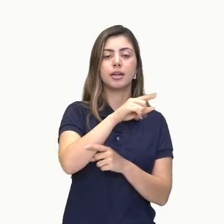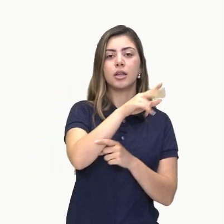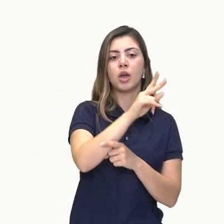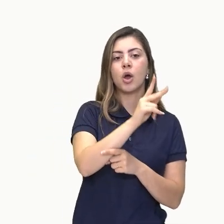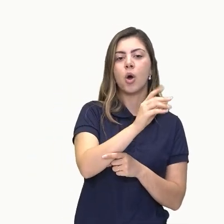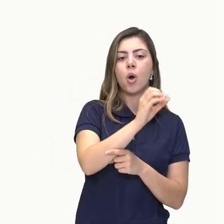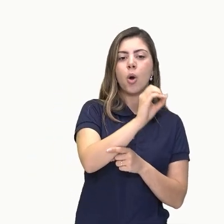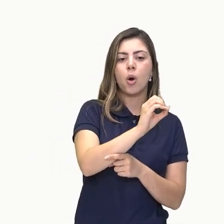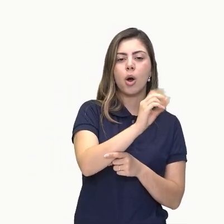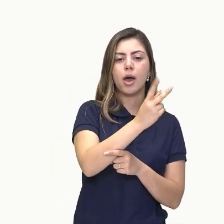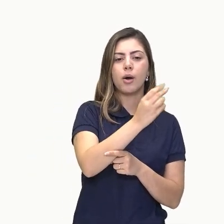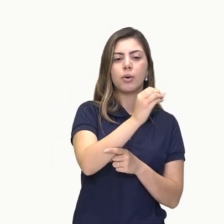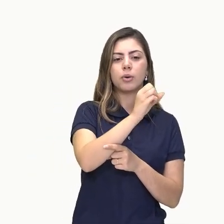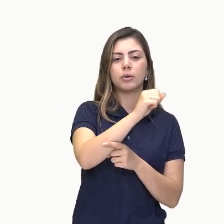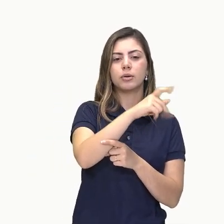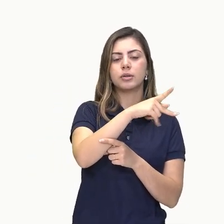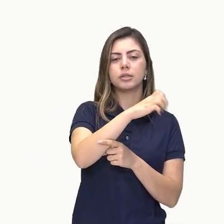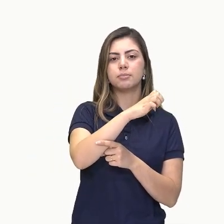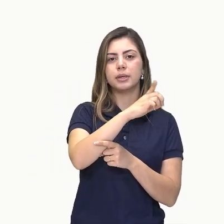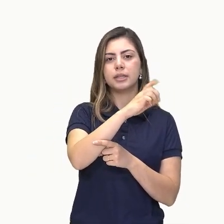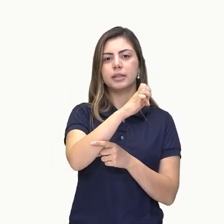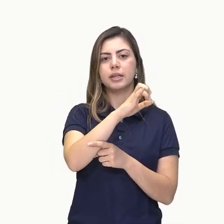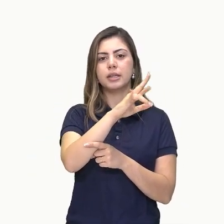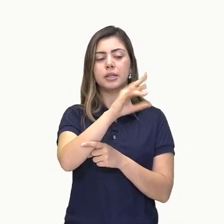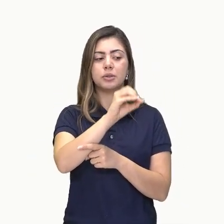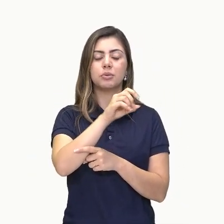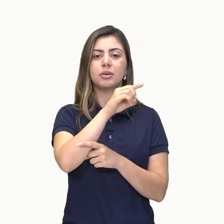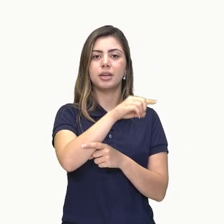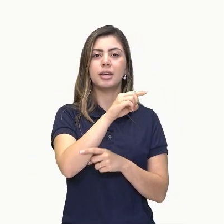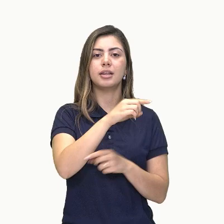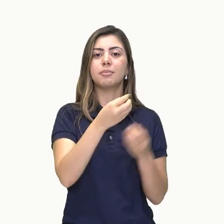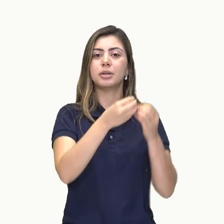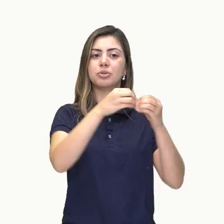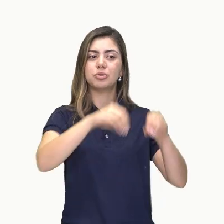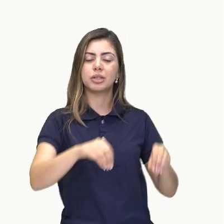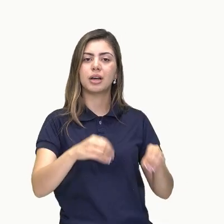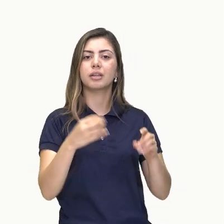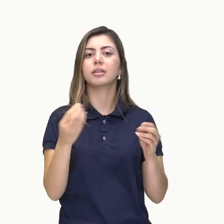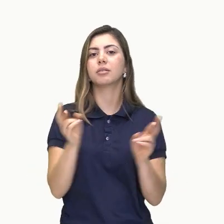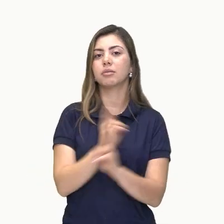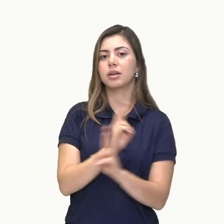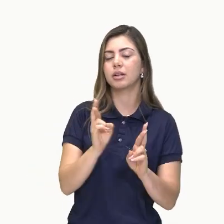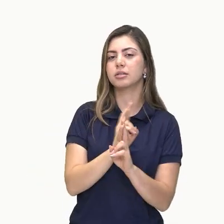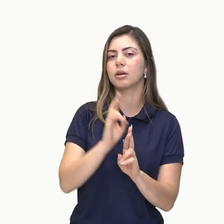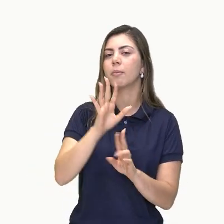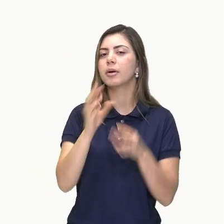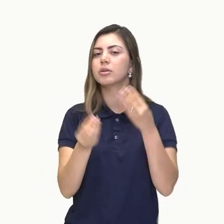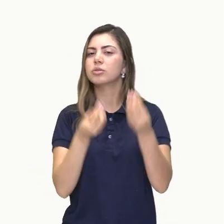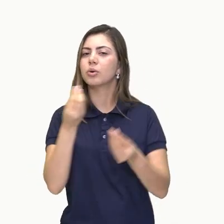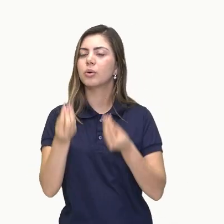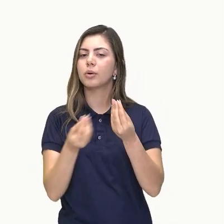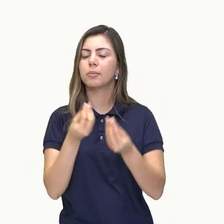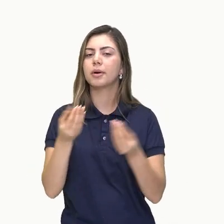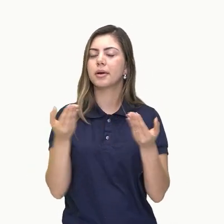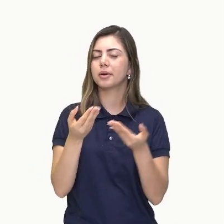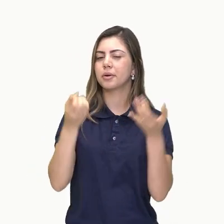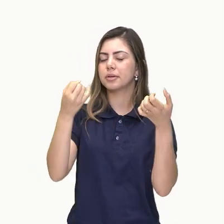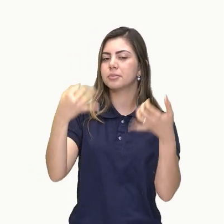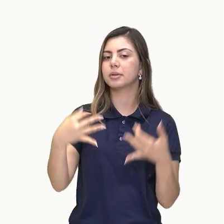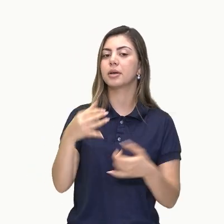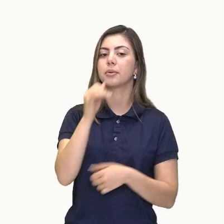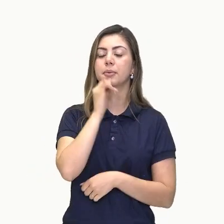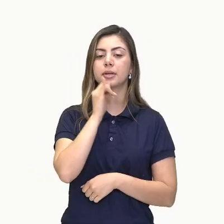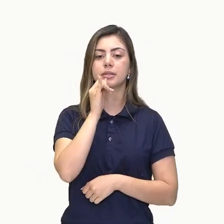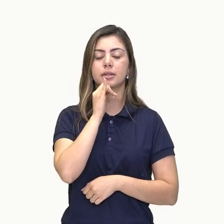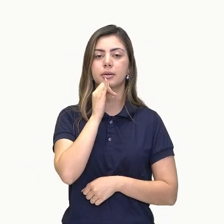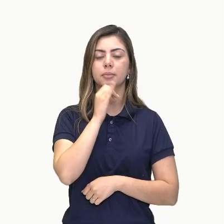é prejudicada pela interação. E aí, para a gente falar um pouco mais sobre o parasitismo, a gente trouxe o exemplo de